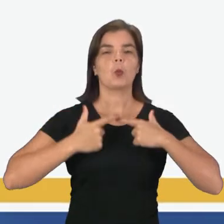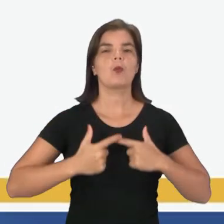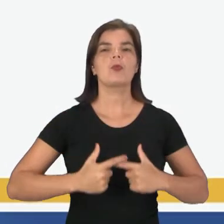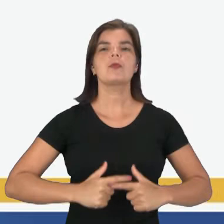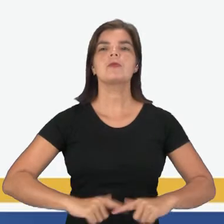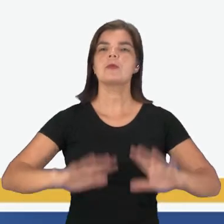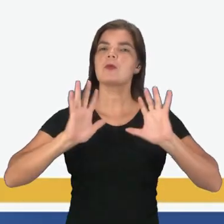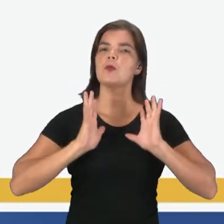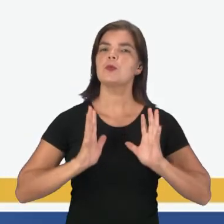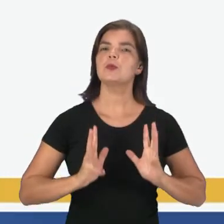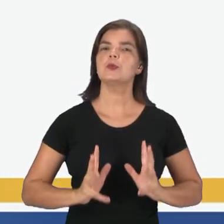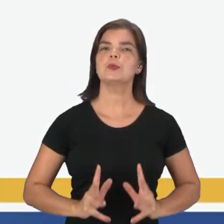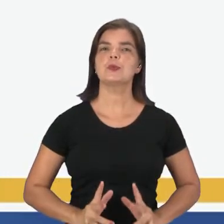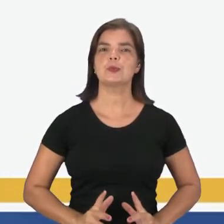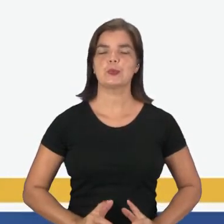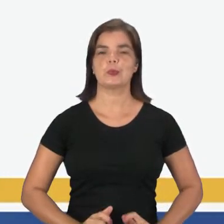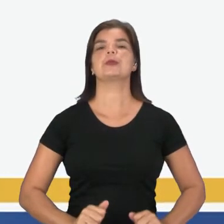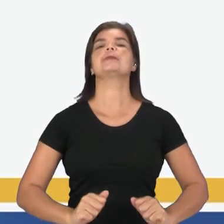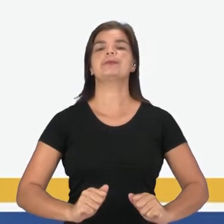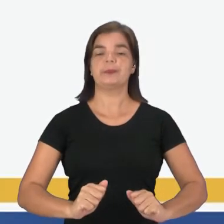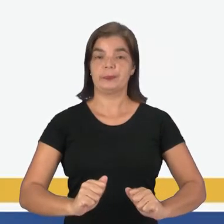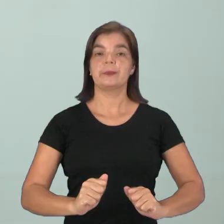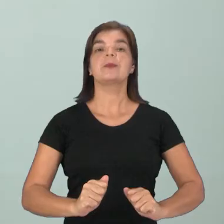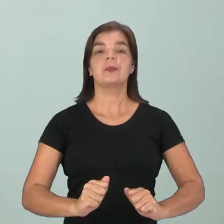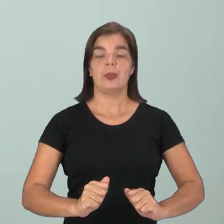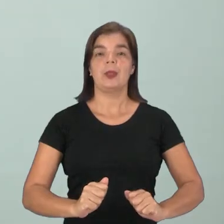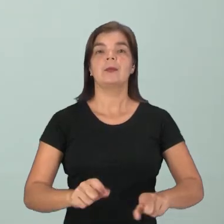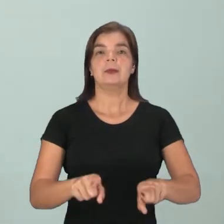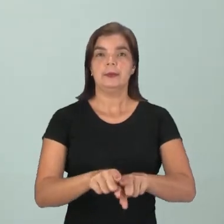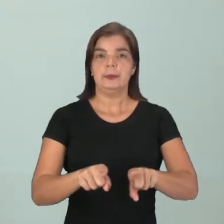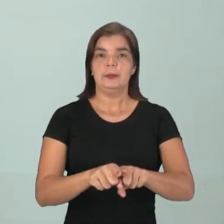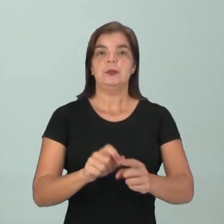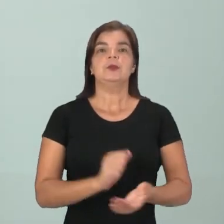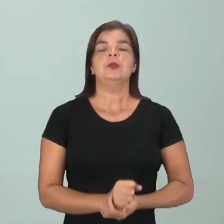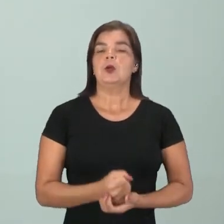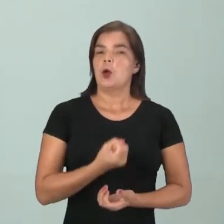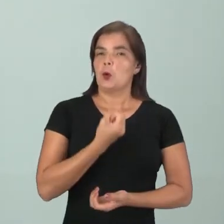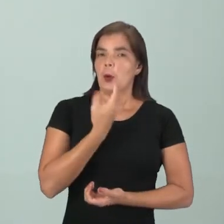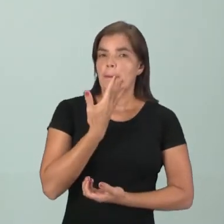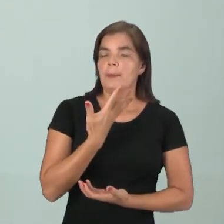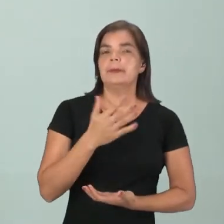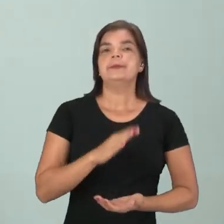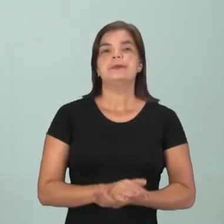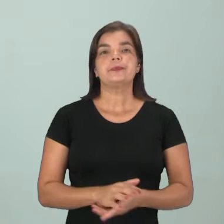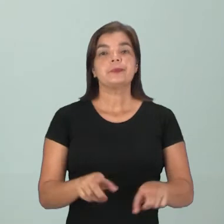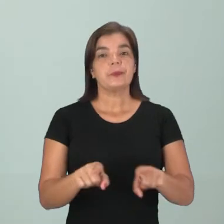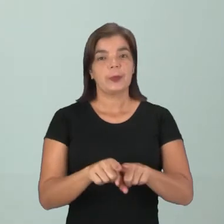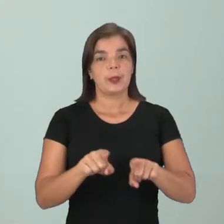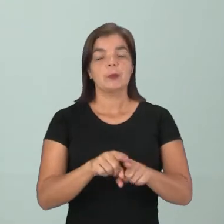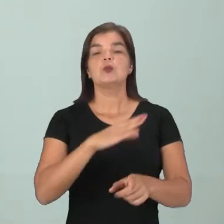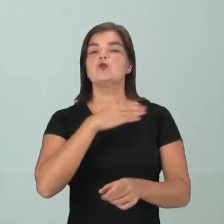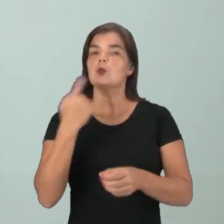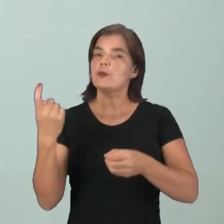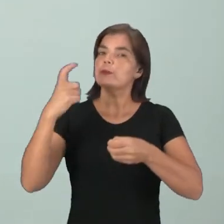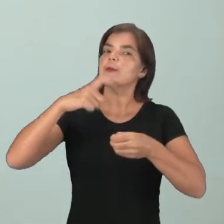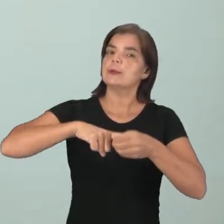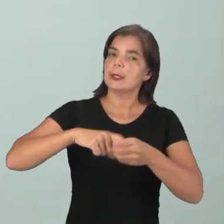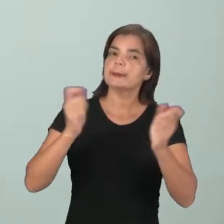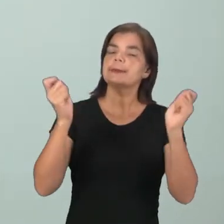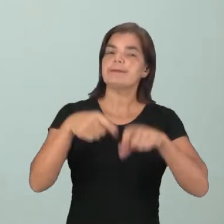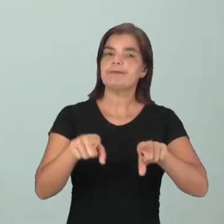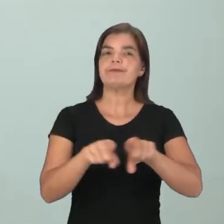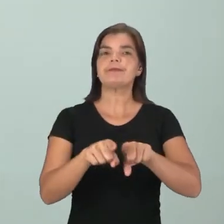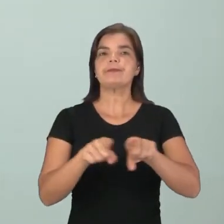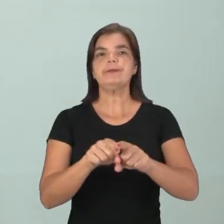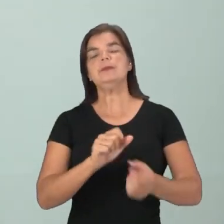de purificações para depurar o karma, né? Buscando o dharma, as virtudes. E por meio de